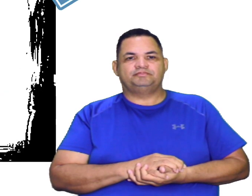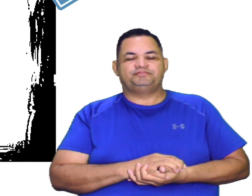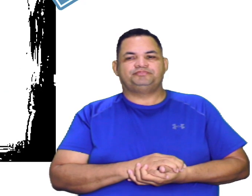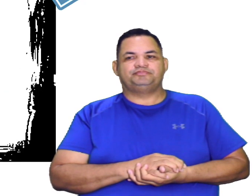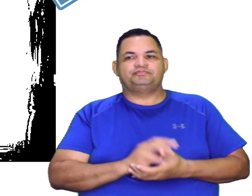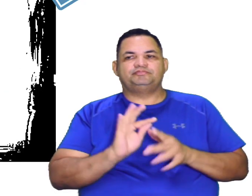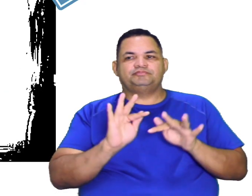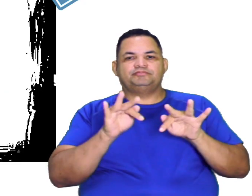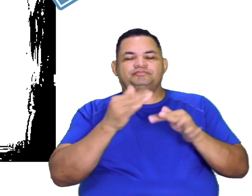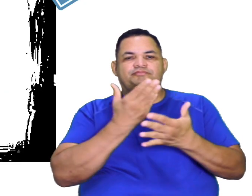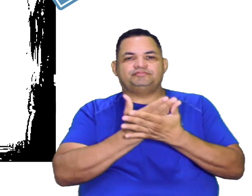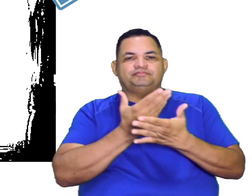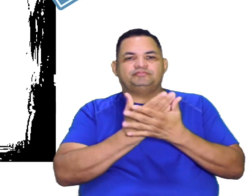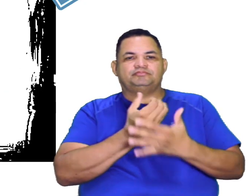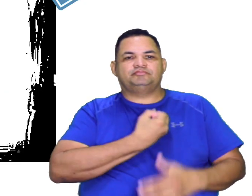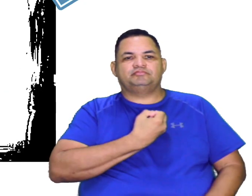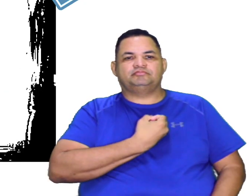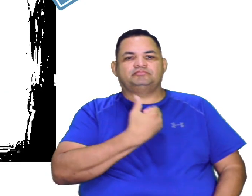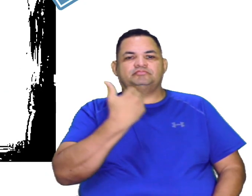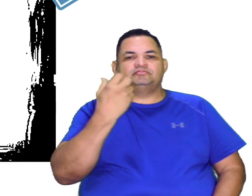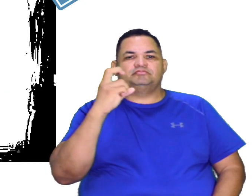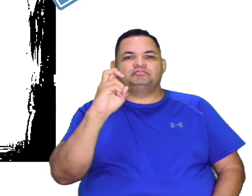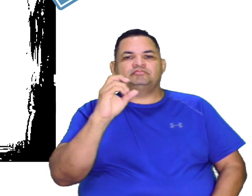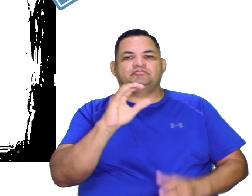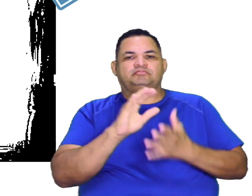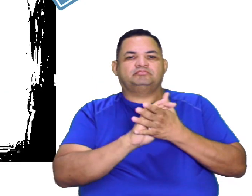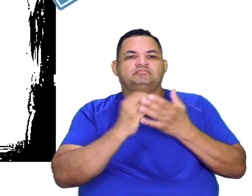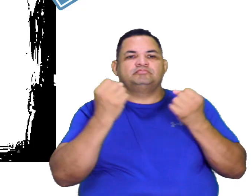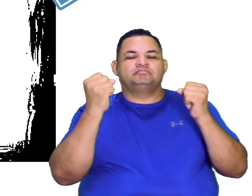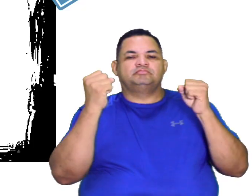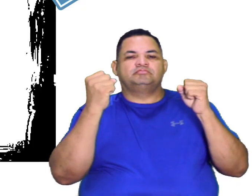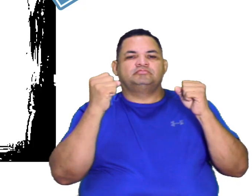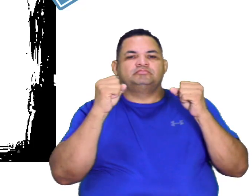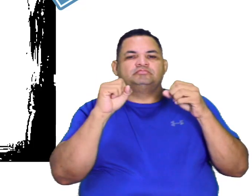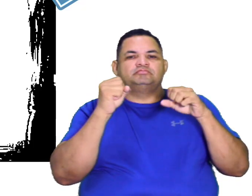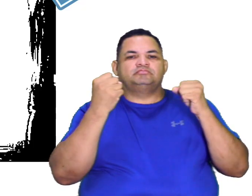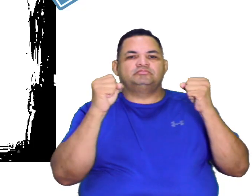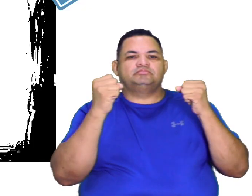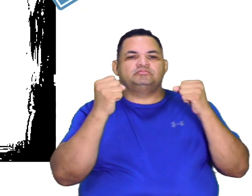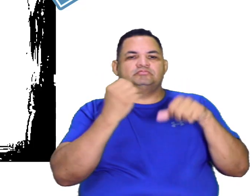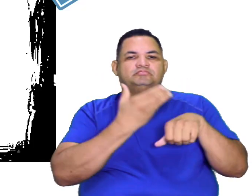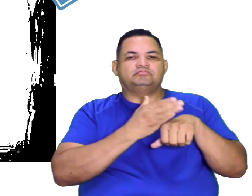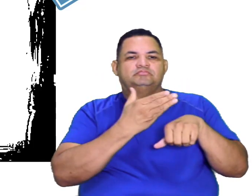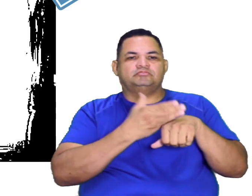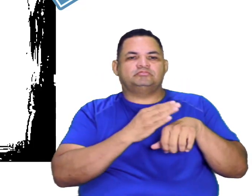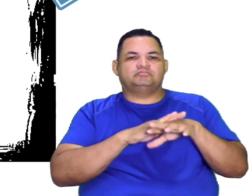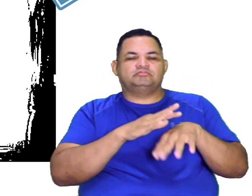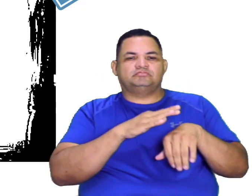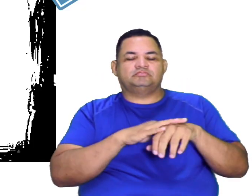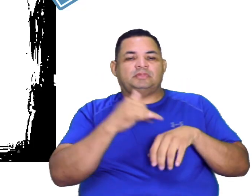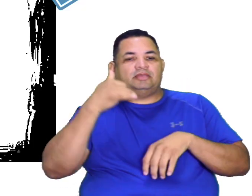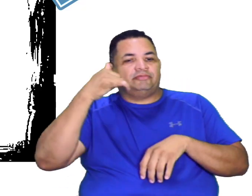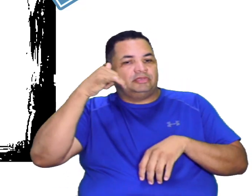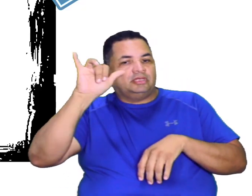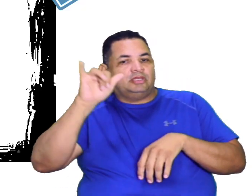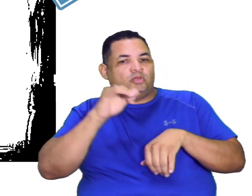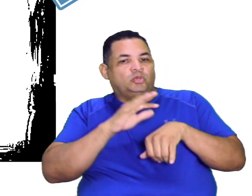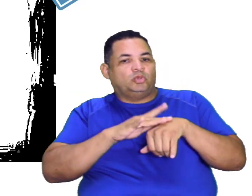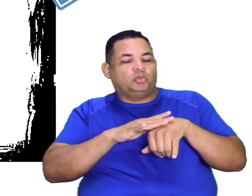nossa última aula, que foi a aula de número 15, sobre atividade física na prevenção de doenças da